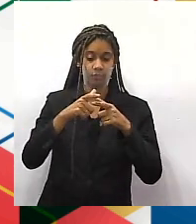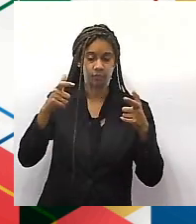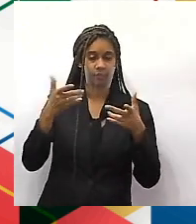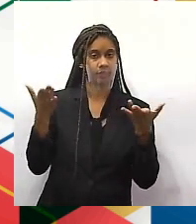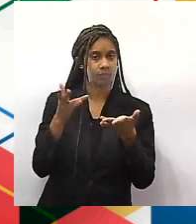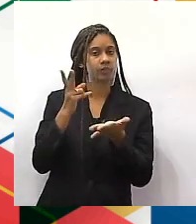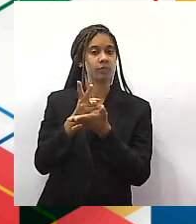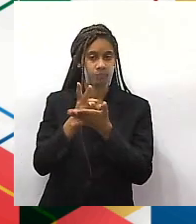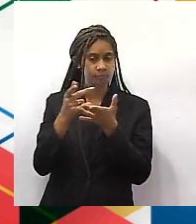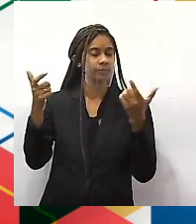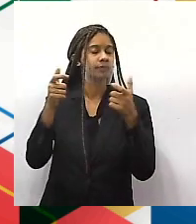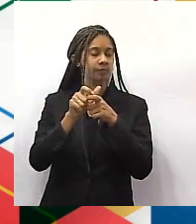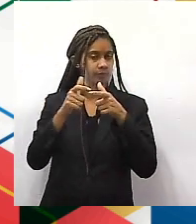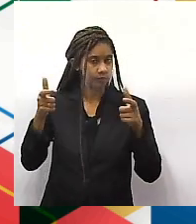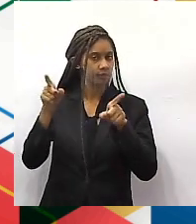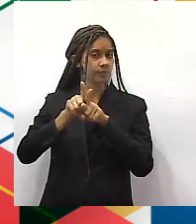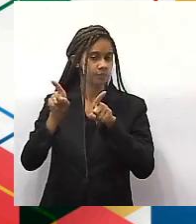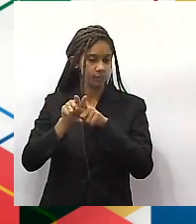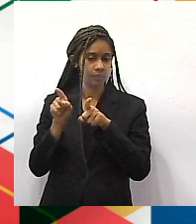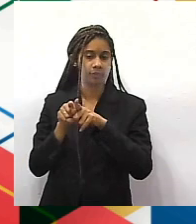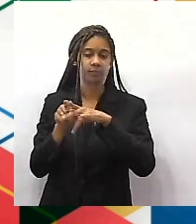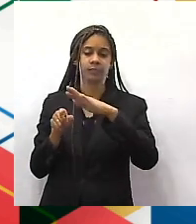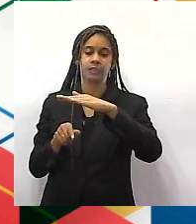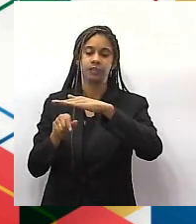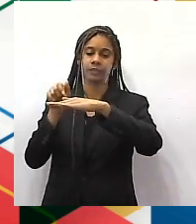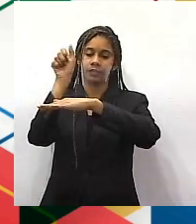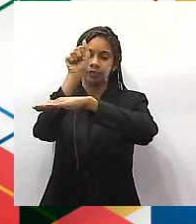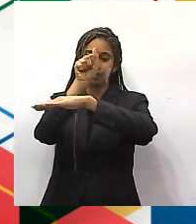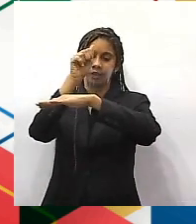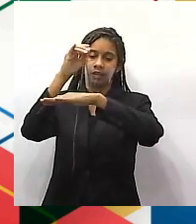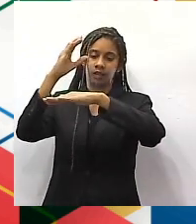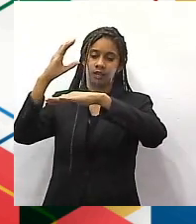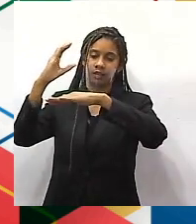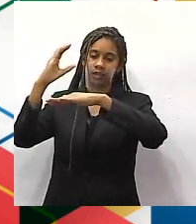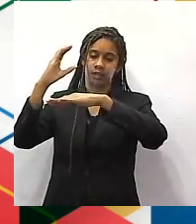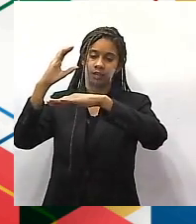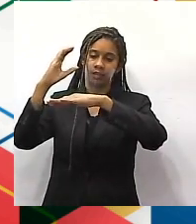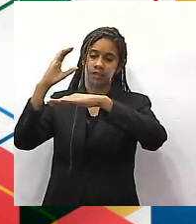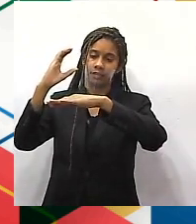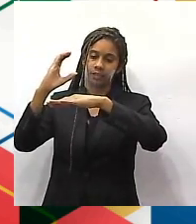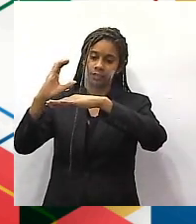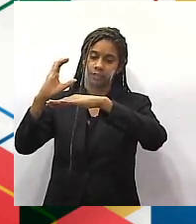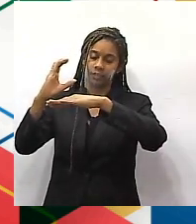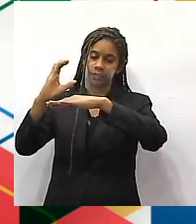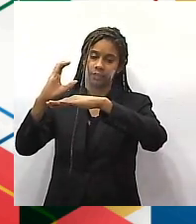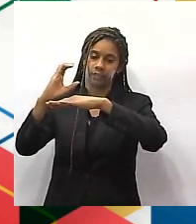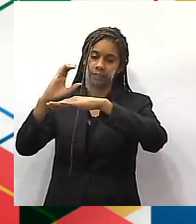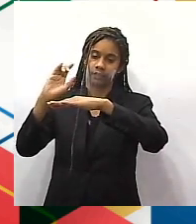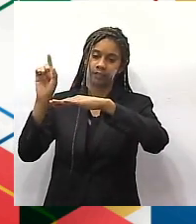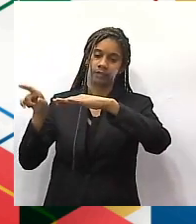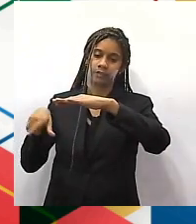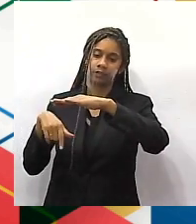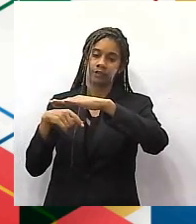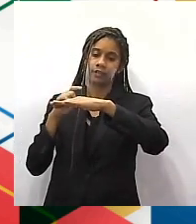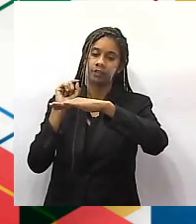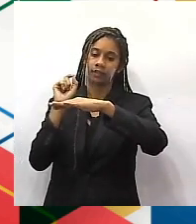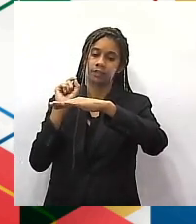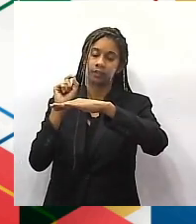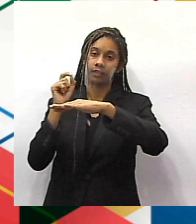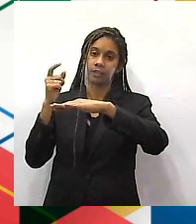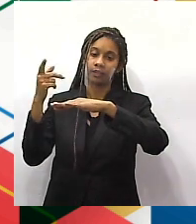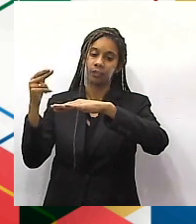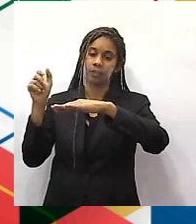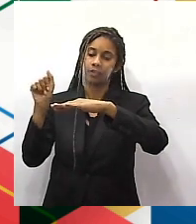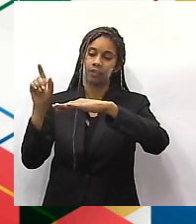o grandão também na direita. O segmento AC está para o correspondente do AD. Quem é o correspondente do